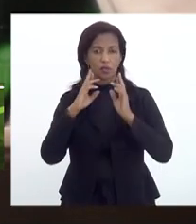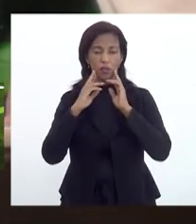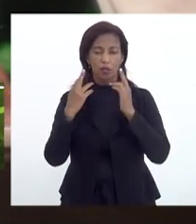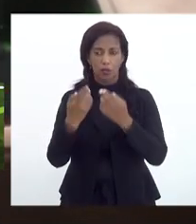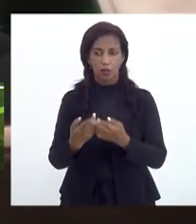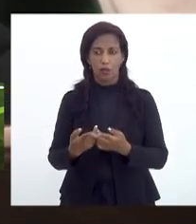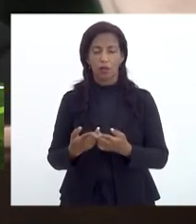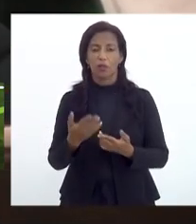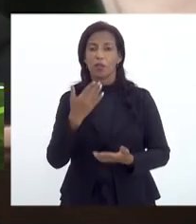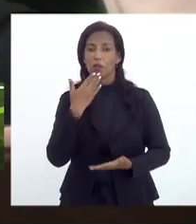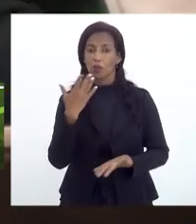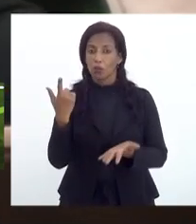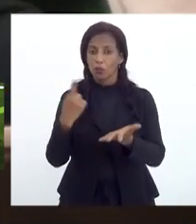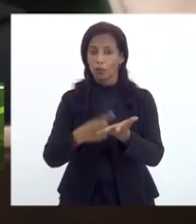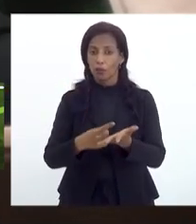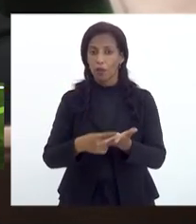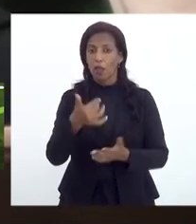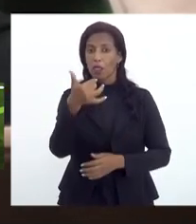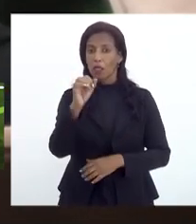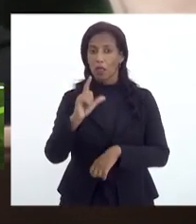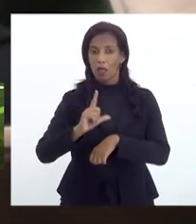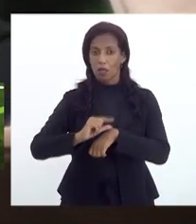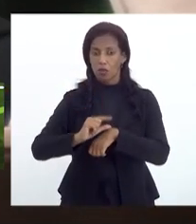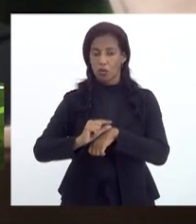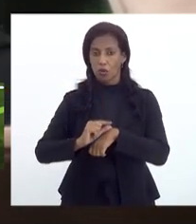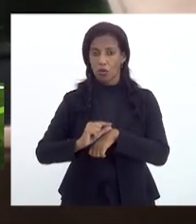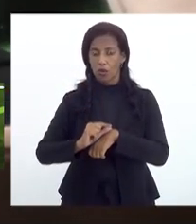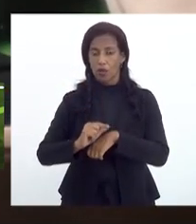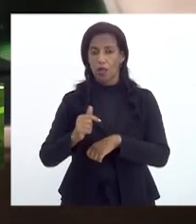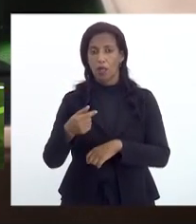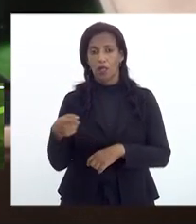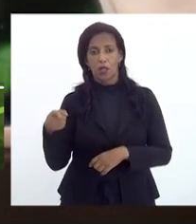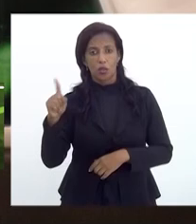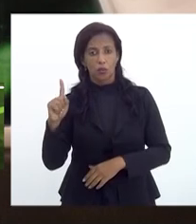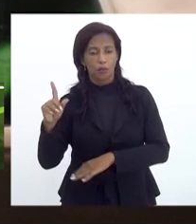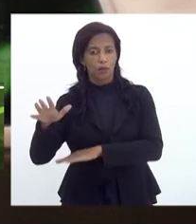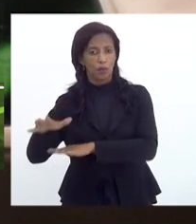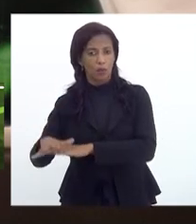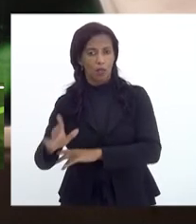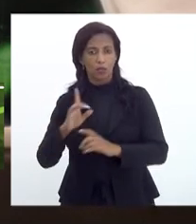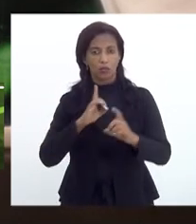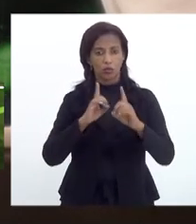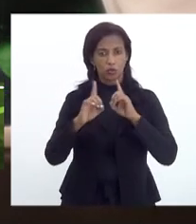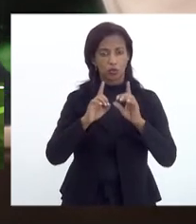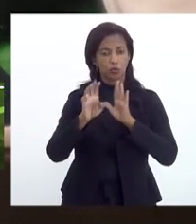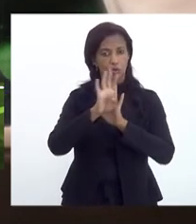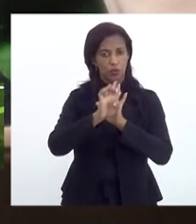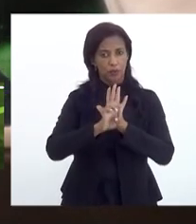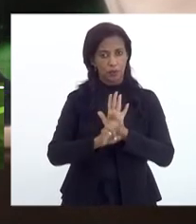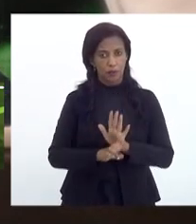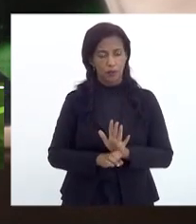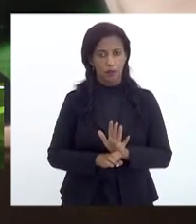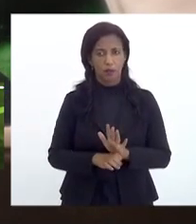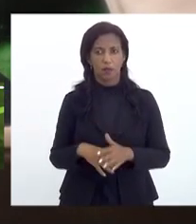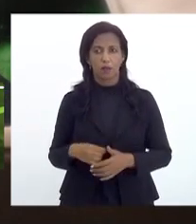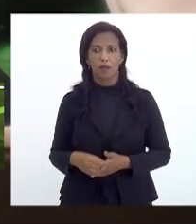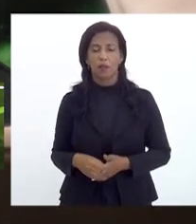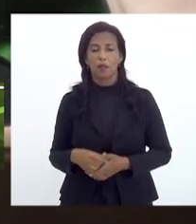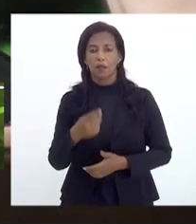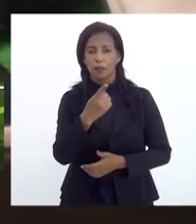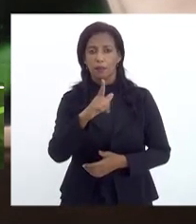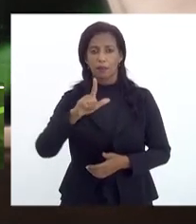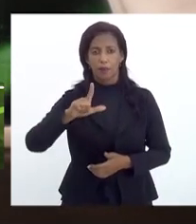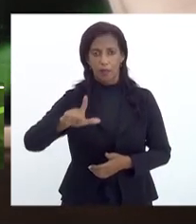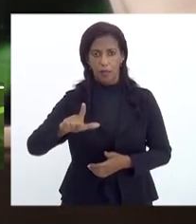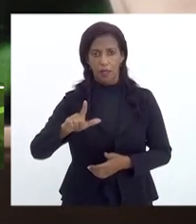Então Estou propondo 10 horas Entre 10 e 13 horas Para discutir A emenda condicional E projeto de lei